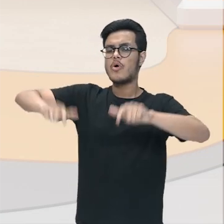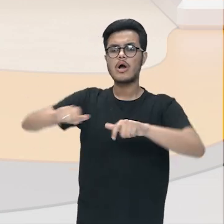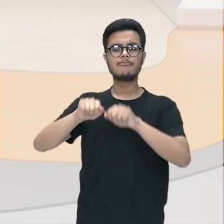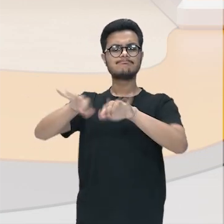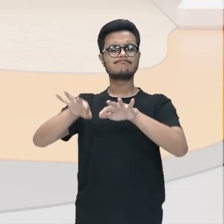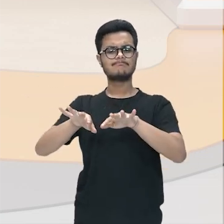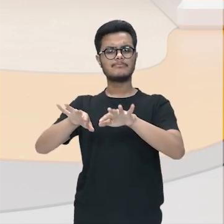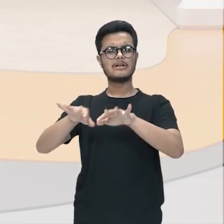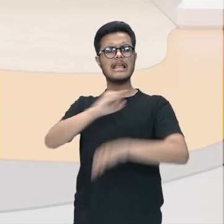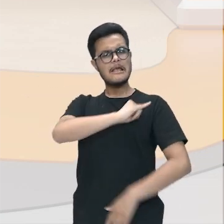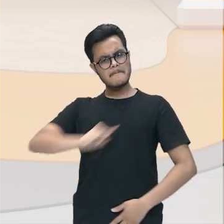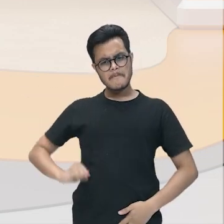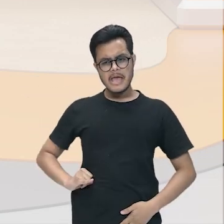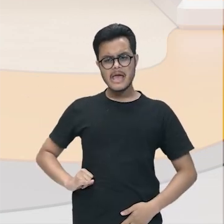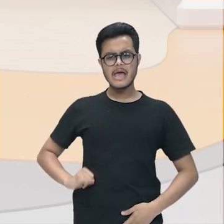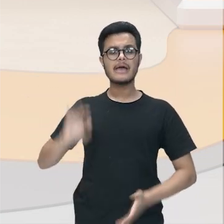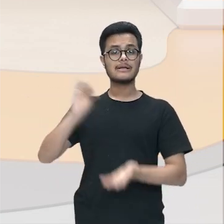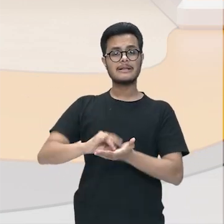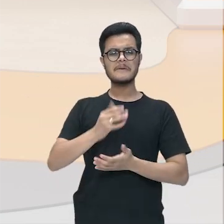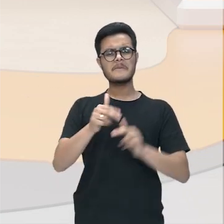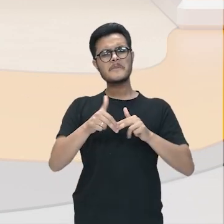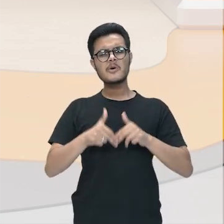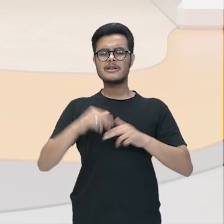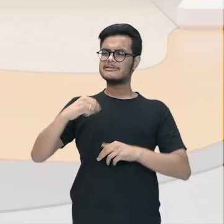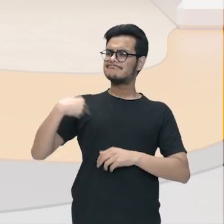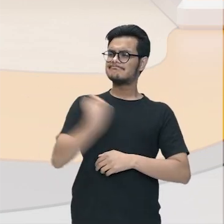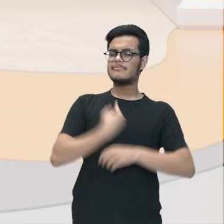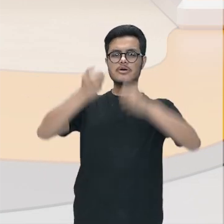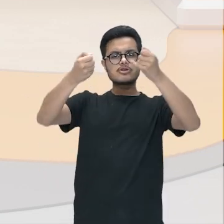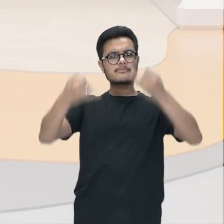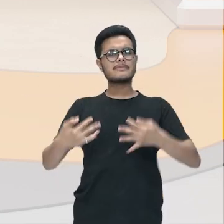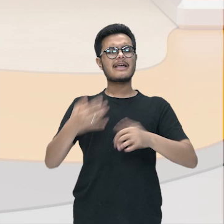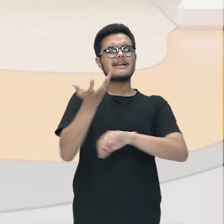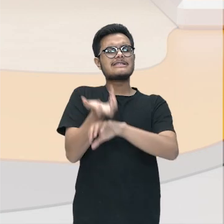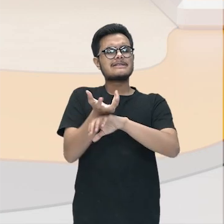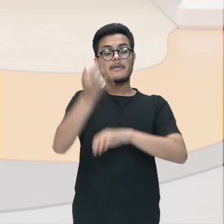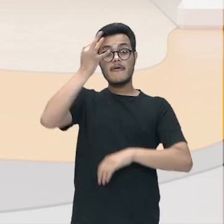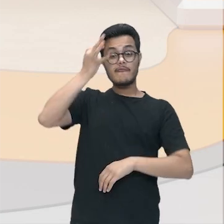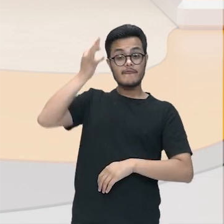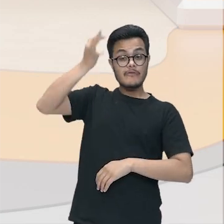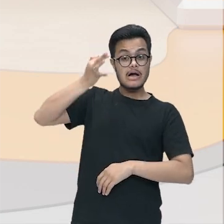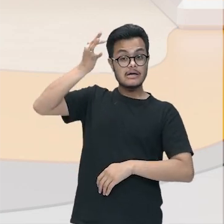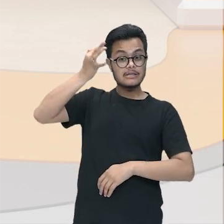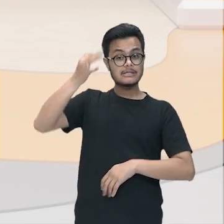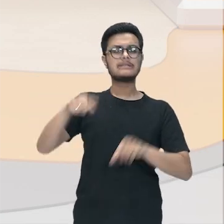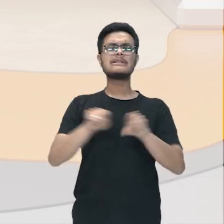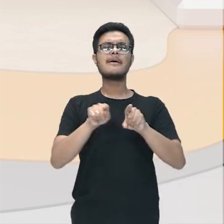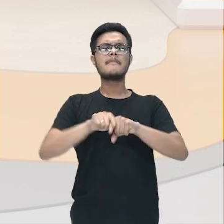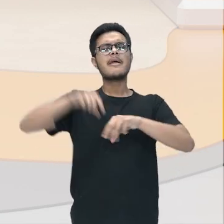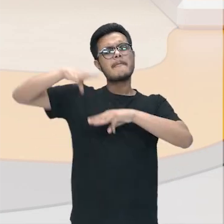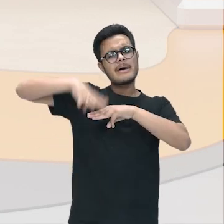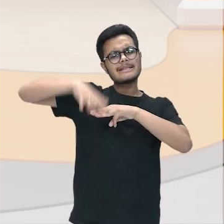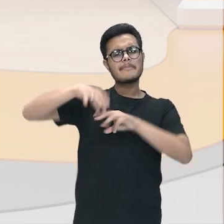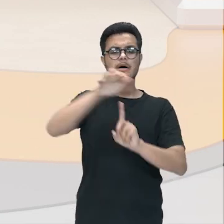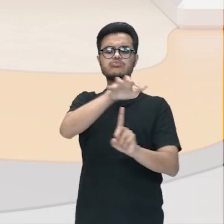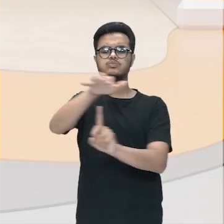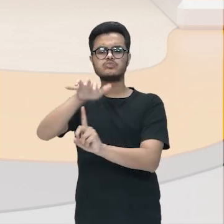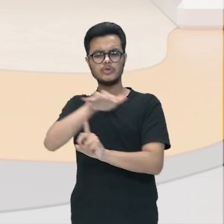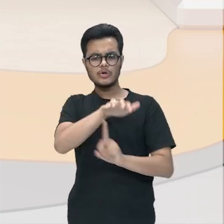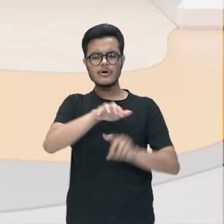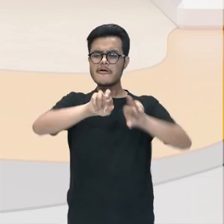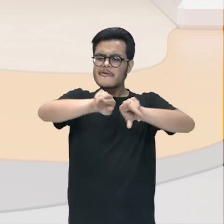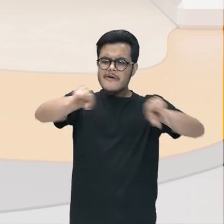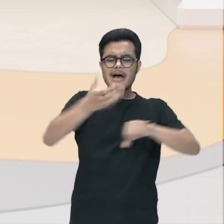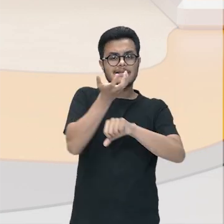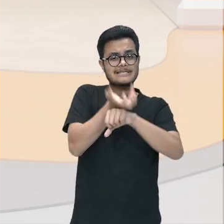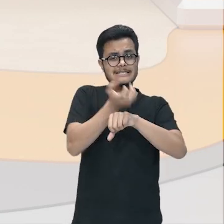por isso que a gente fala, então, na filosofia, né? A gente fala, então, aí, inclusive, a influência na matemática, né? Em tantas